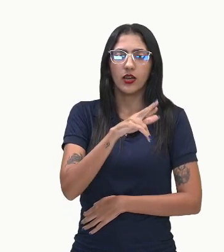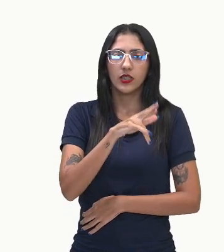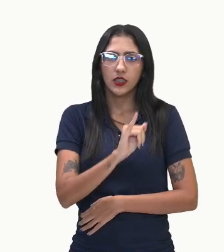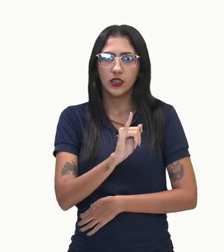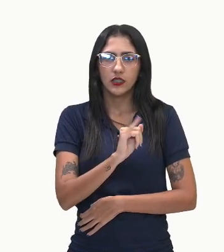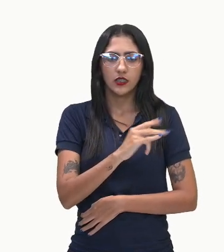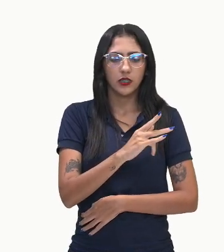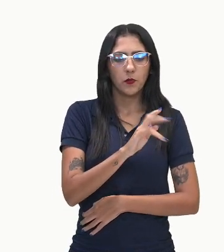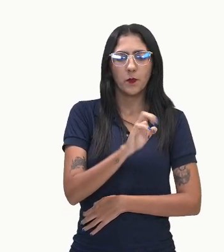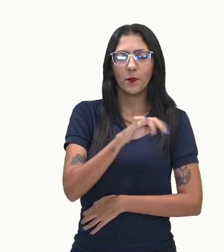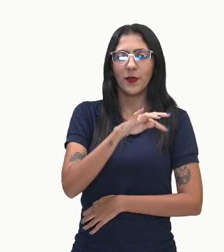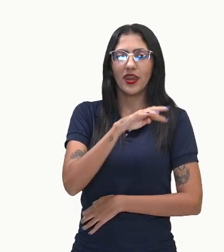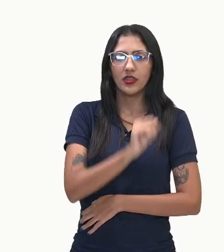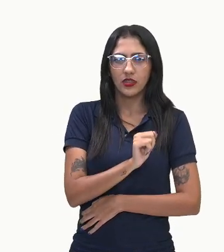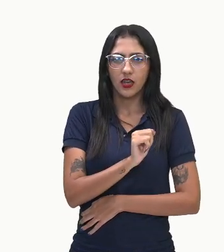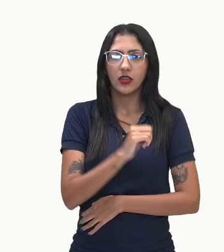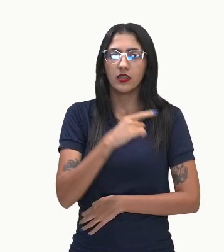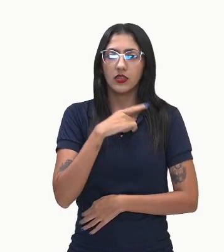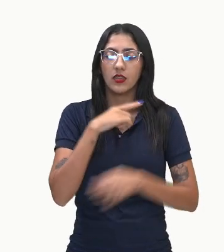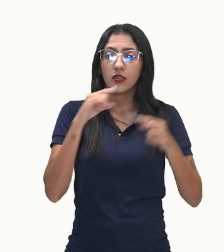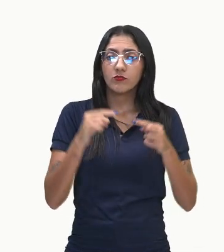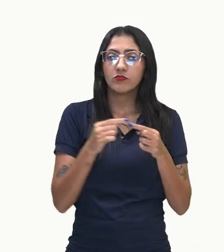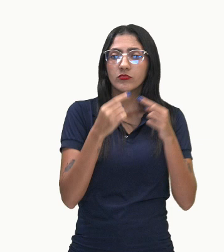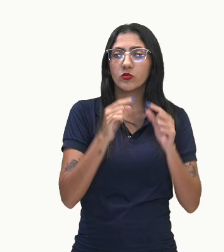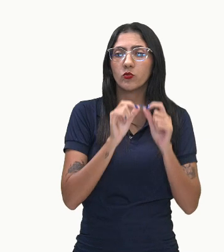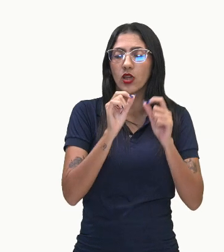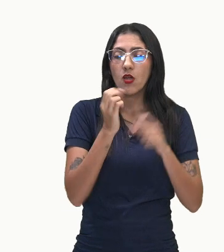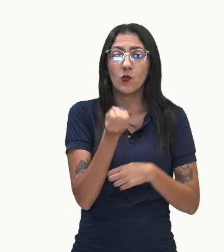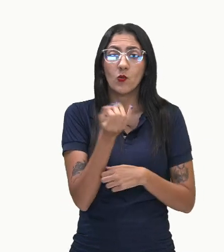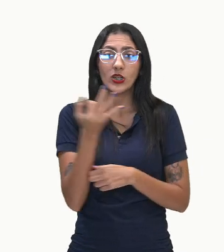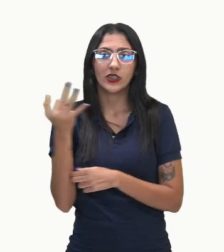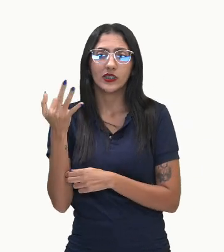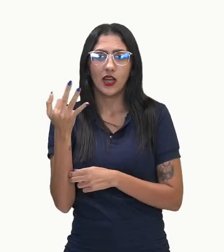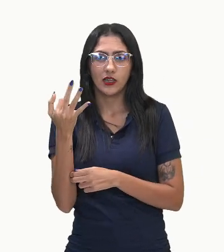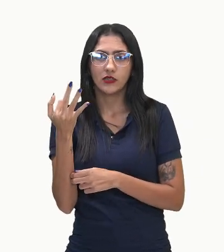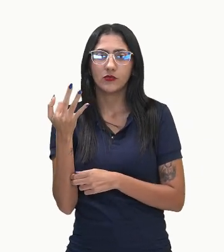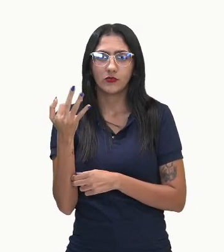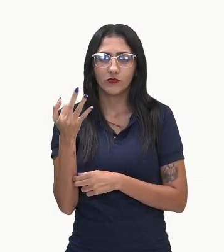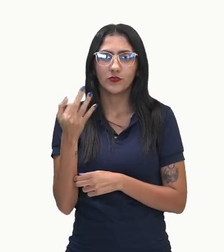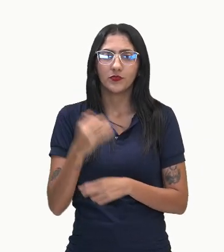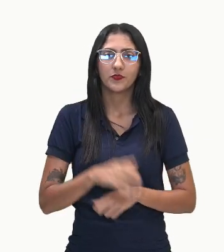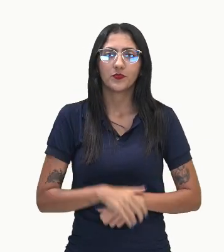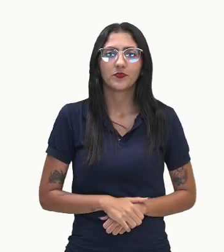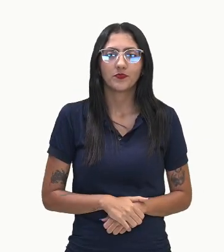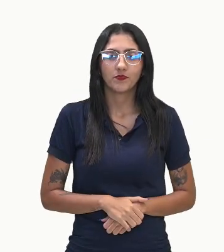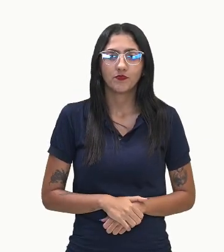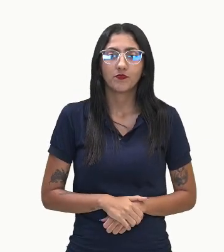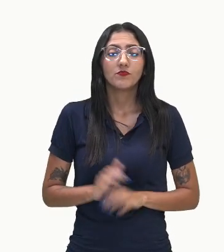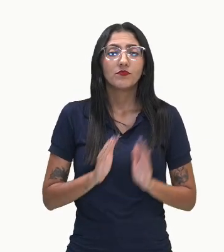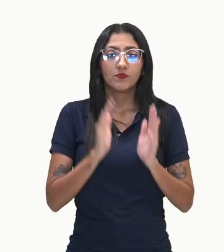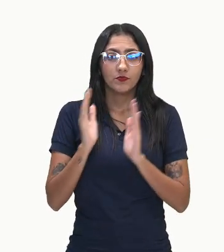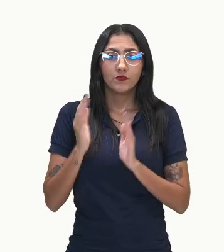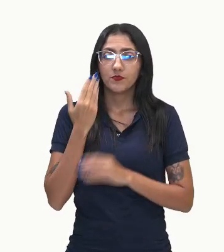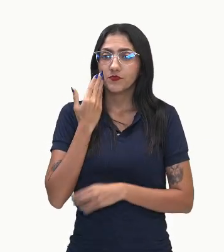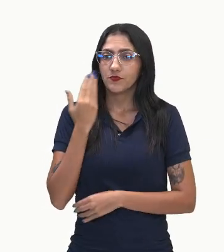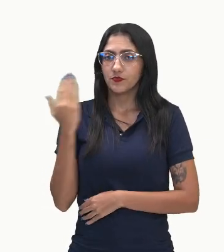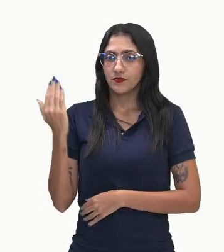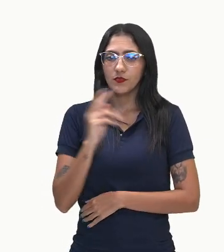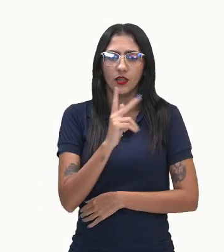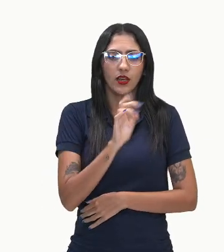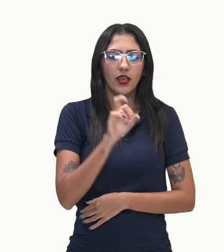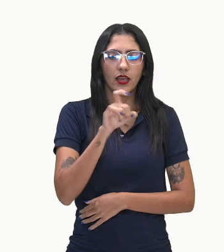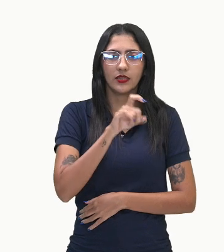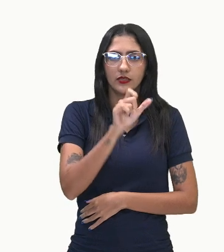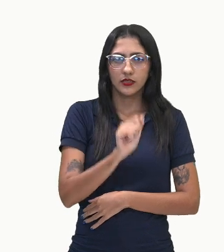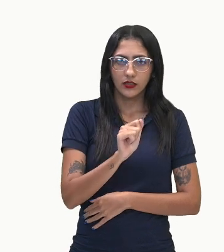penta, eles vão estar relacionados com o número de lados. Seguindo, nós vamos ter o